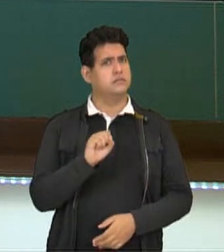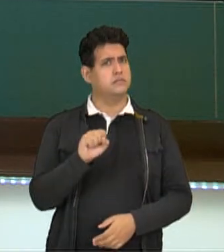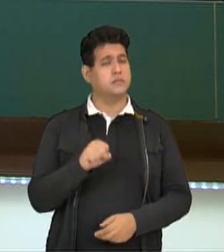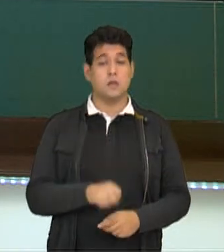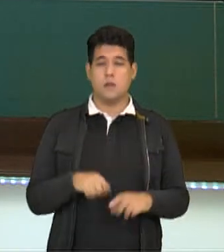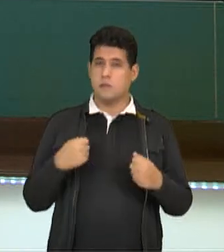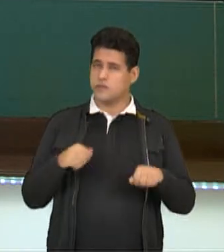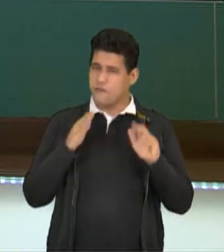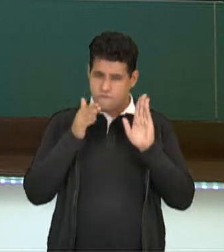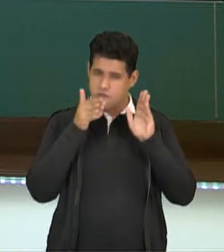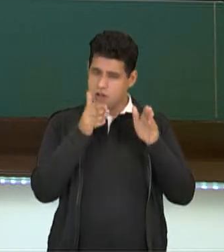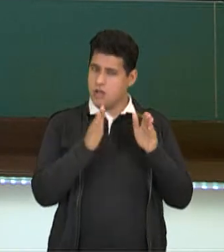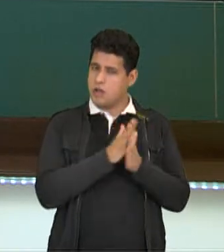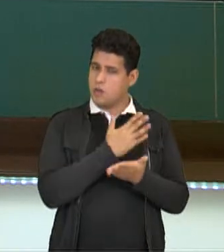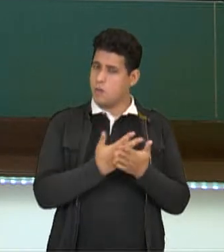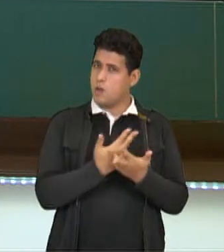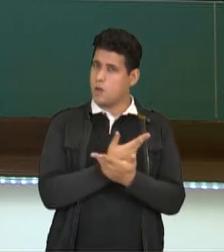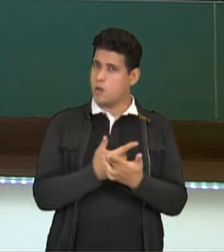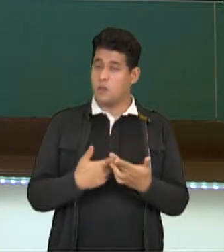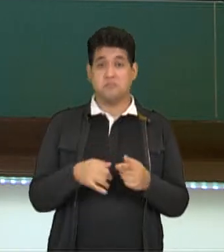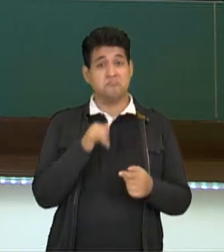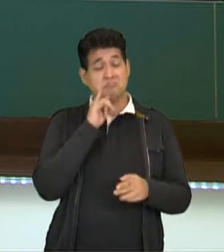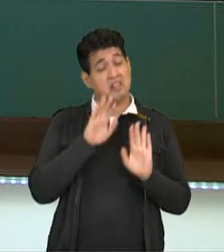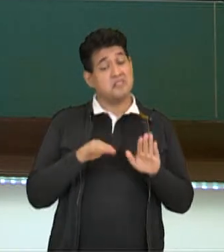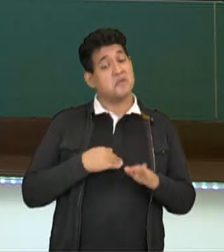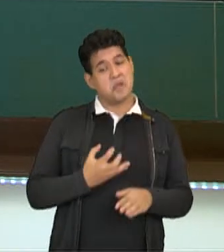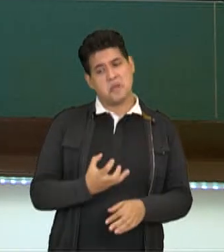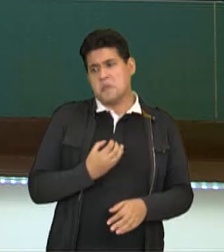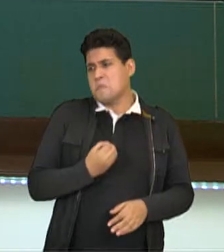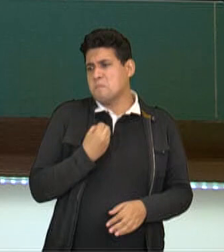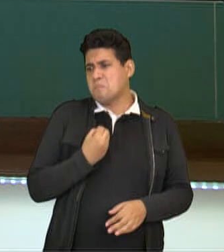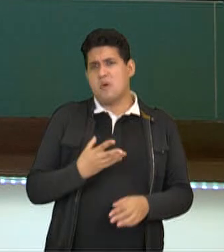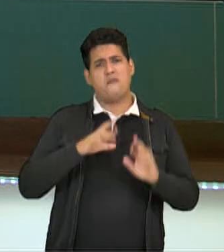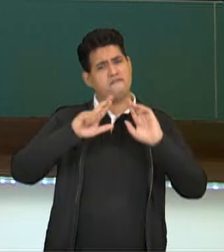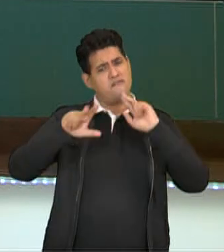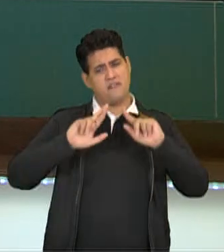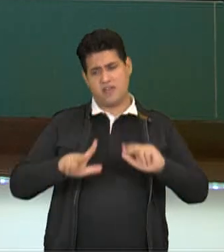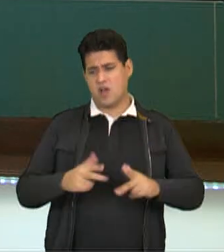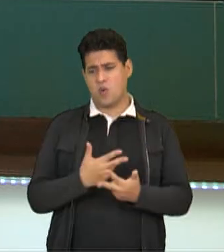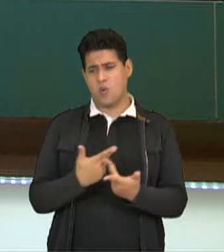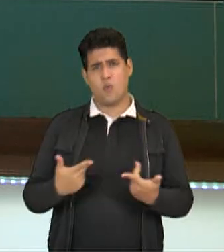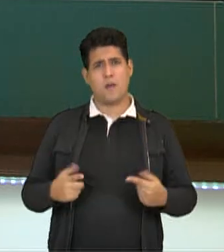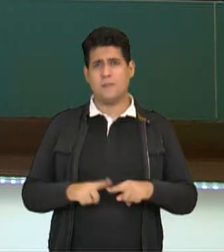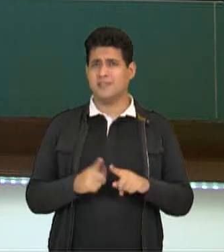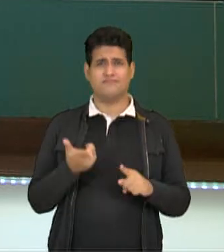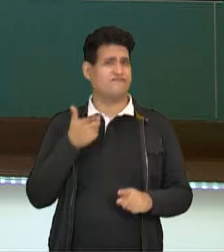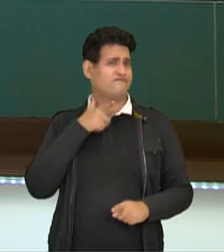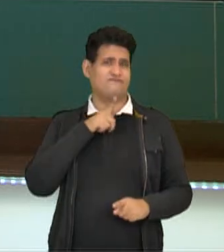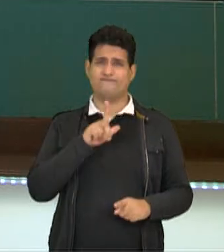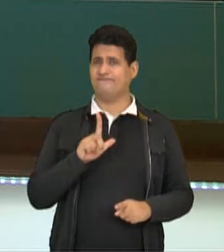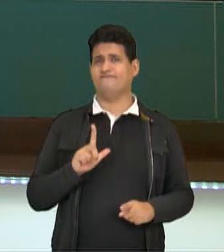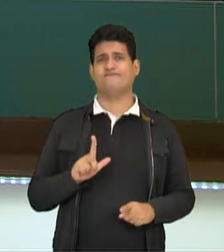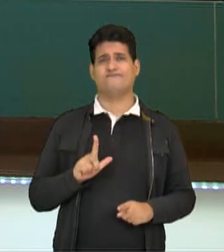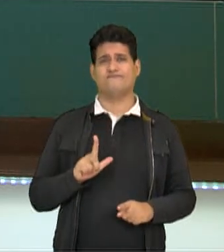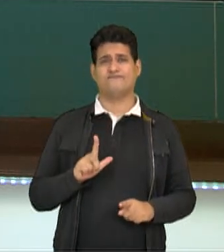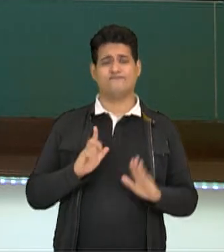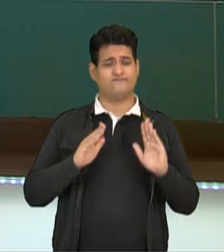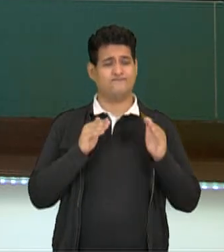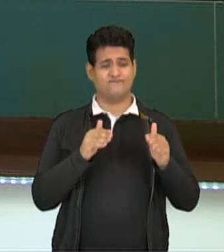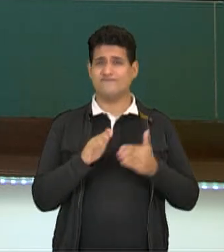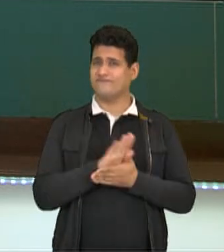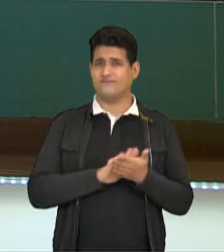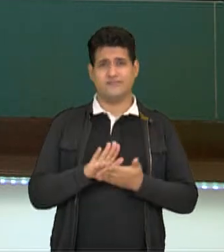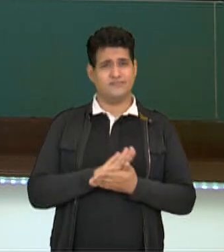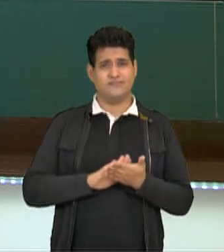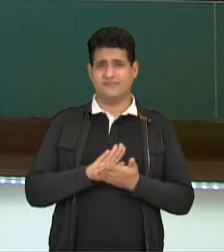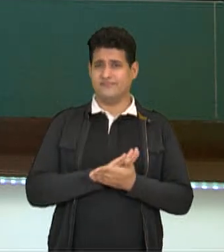Precisamos focar em alguma coisa. Às vezes eu quero ser bom em tanta coisa, mas não consigo me especializar em